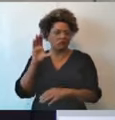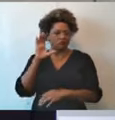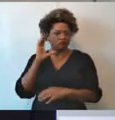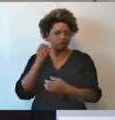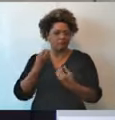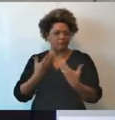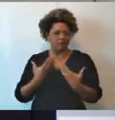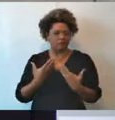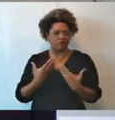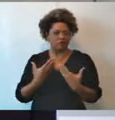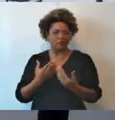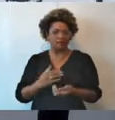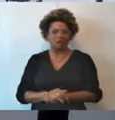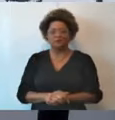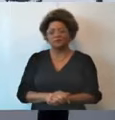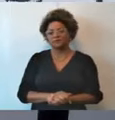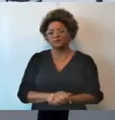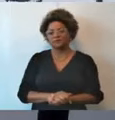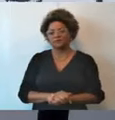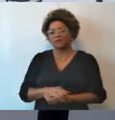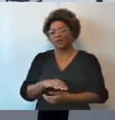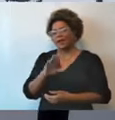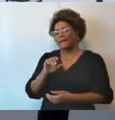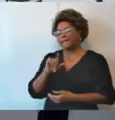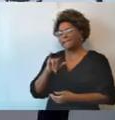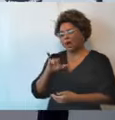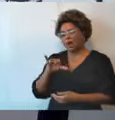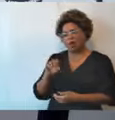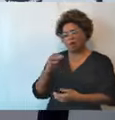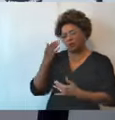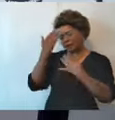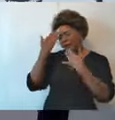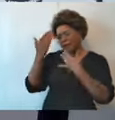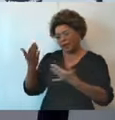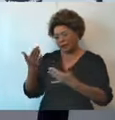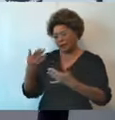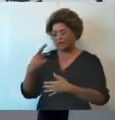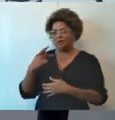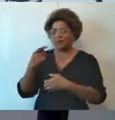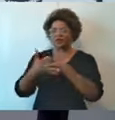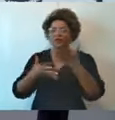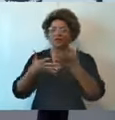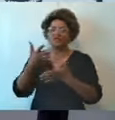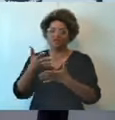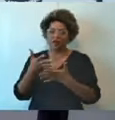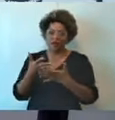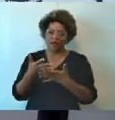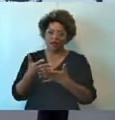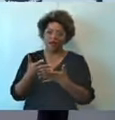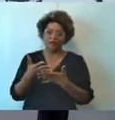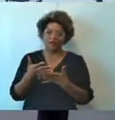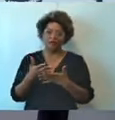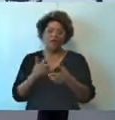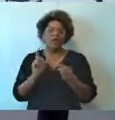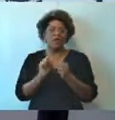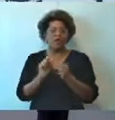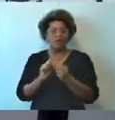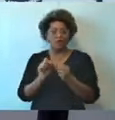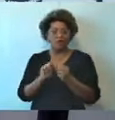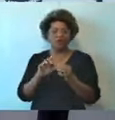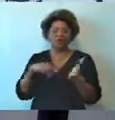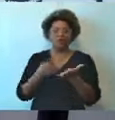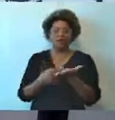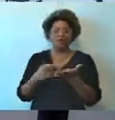Oi, bem? Braulio, primeiro te agradecer pela palavra aberta aqui. Fiz um meio de campo com a turma.